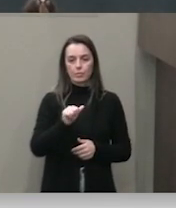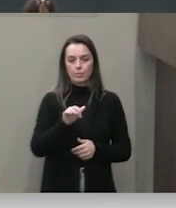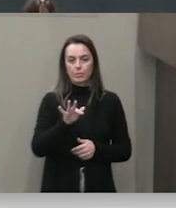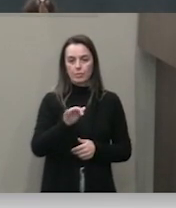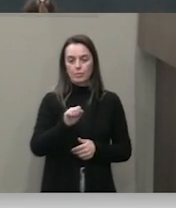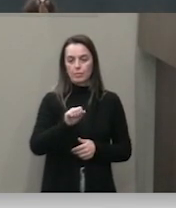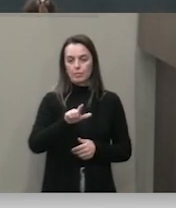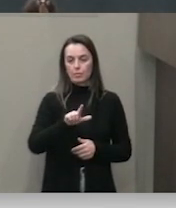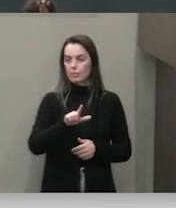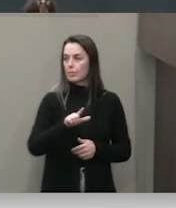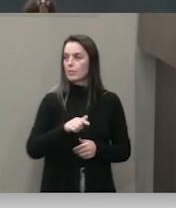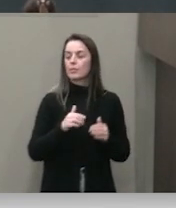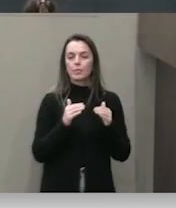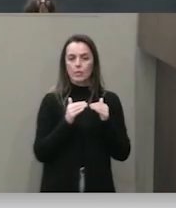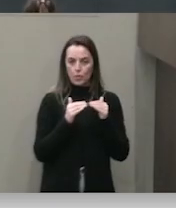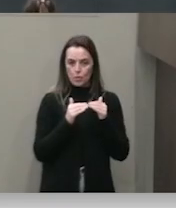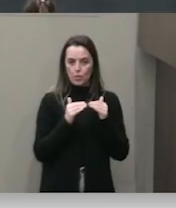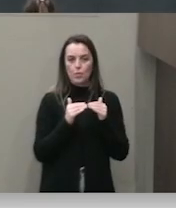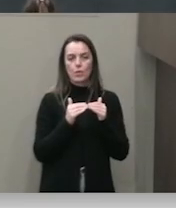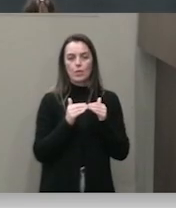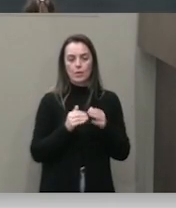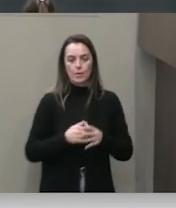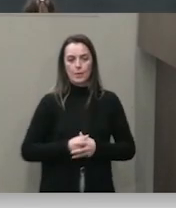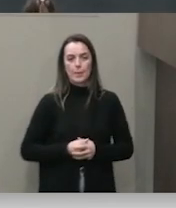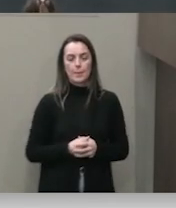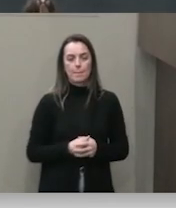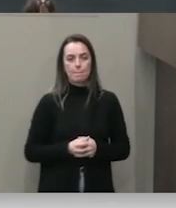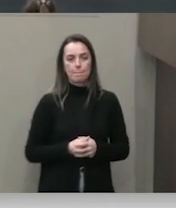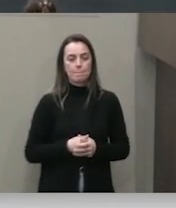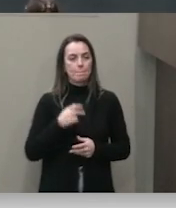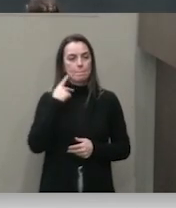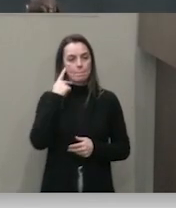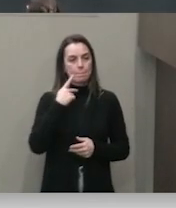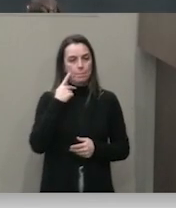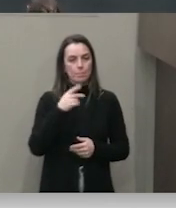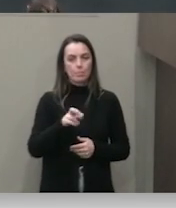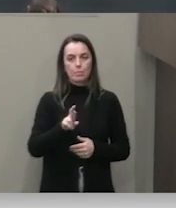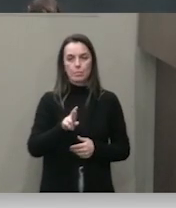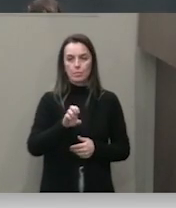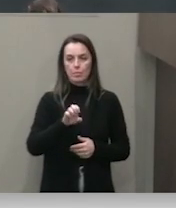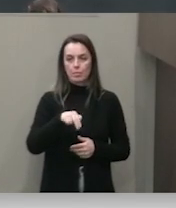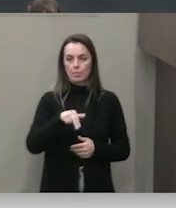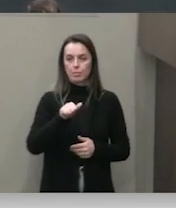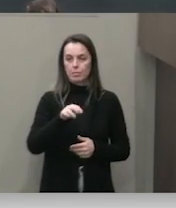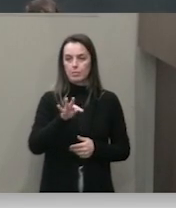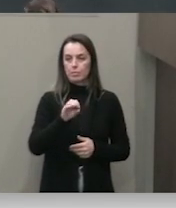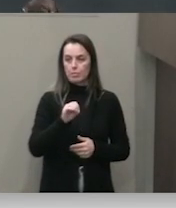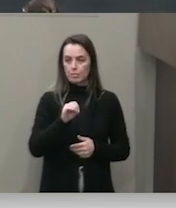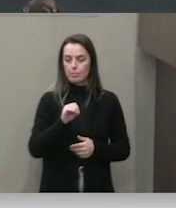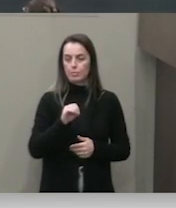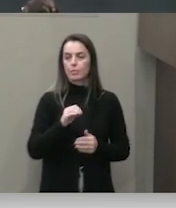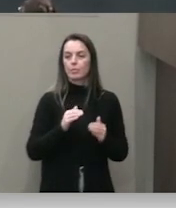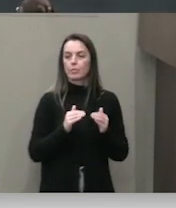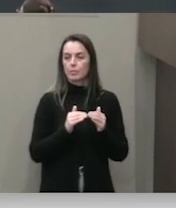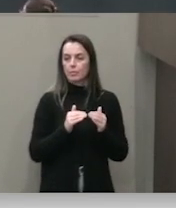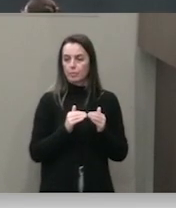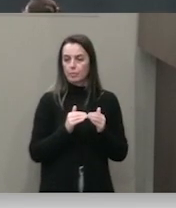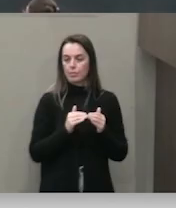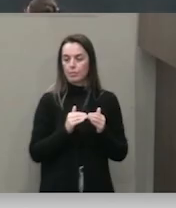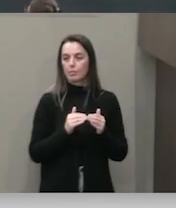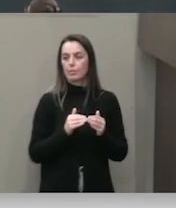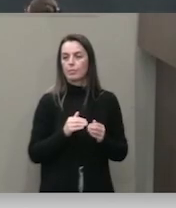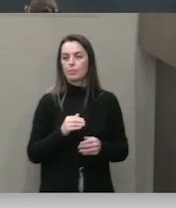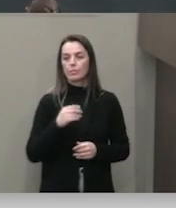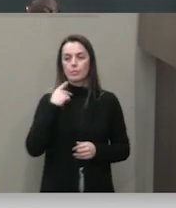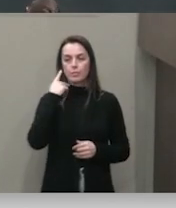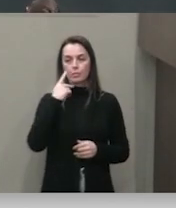com as palavras do vereador Yara. E o Orlando, agora? Tranquilão. E o Ronaldo Severão também.